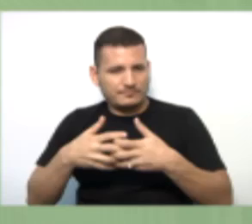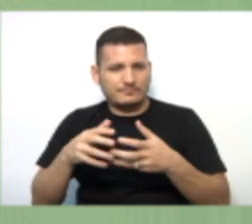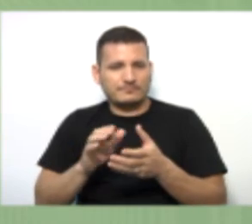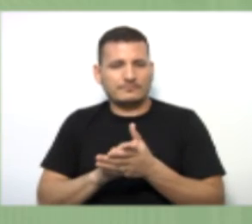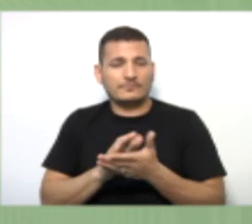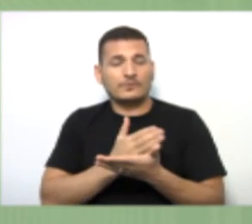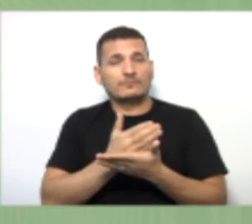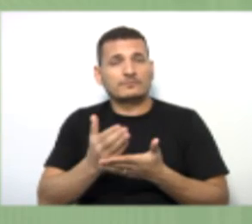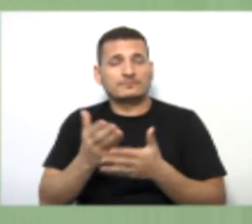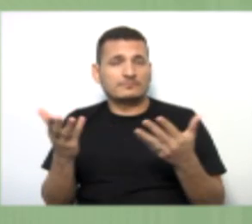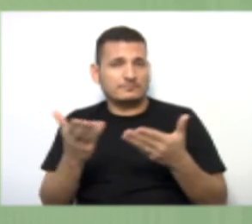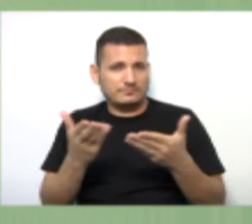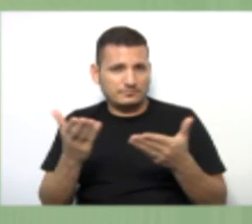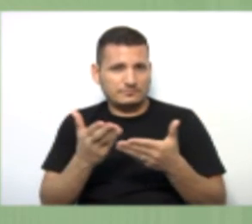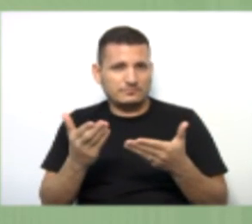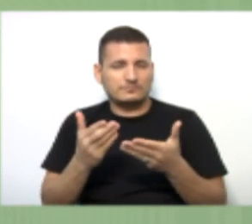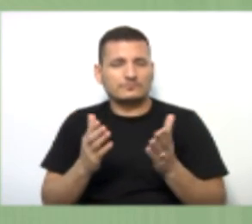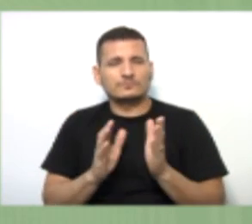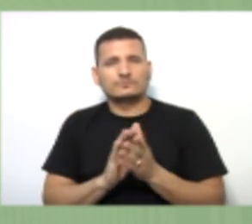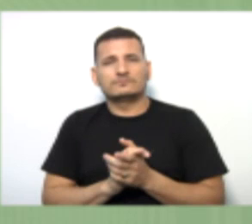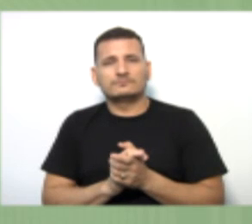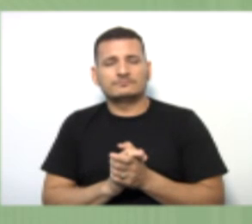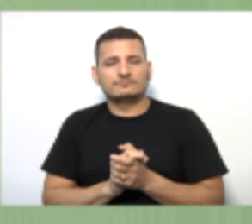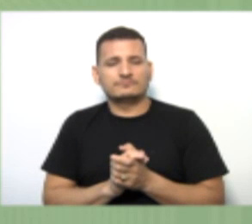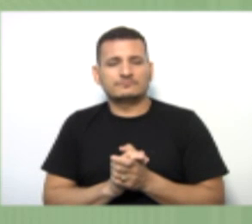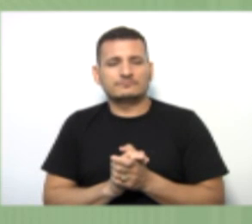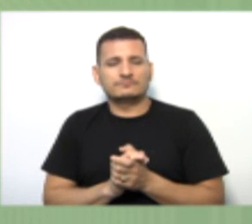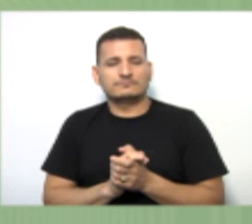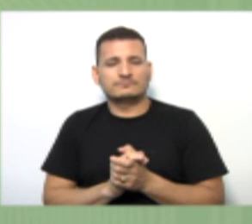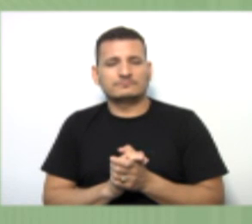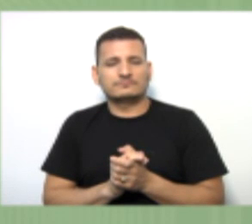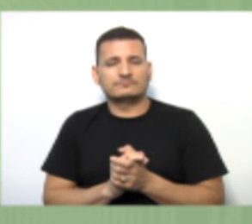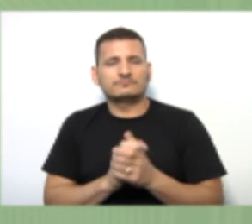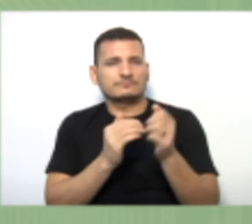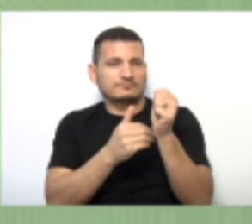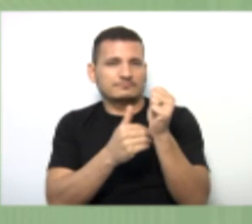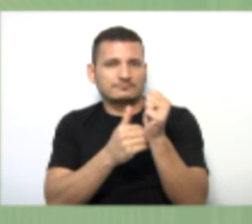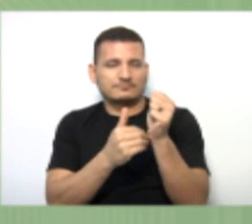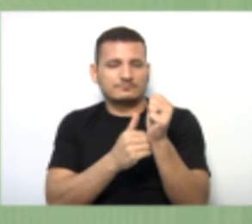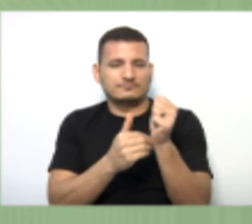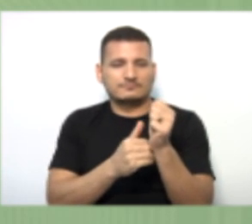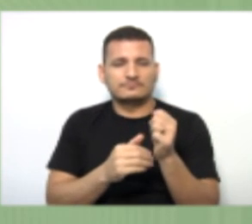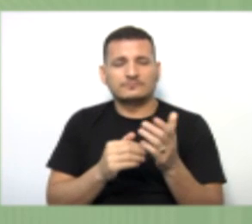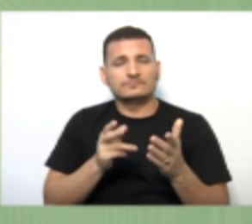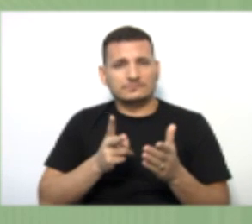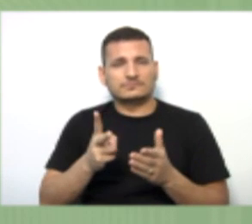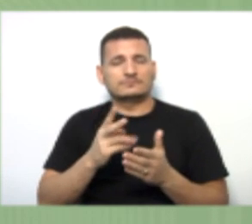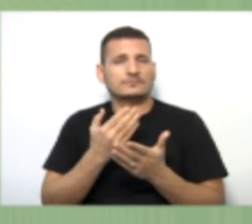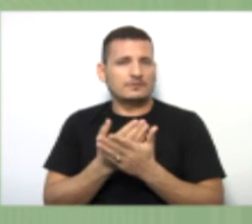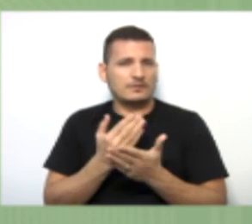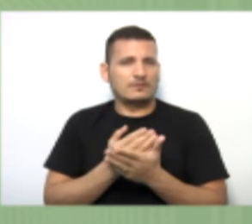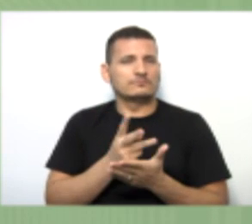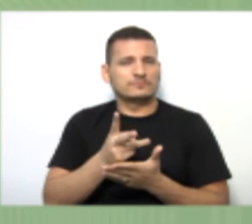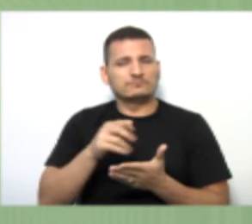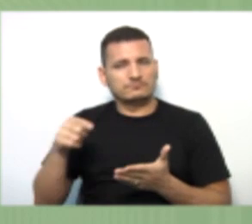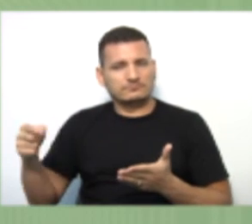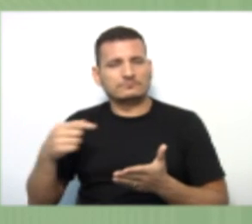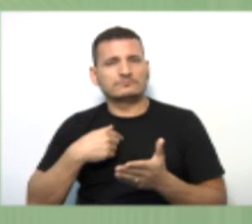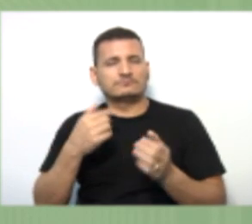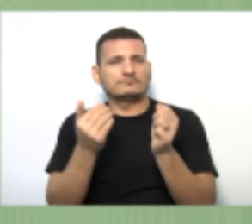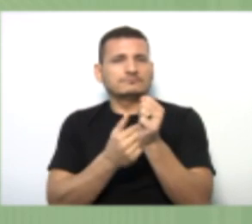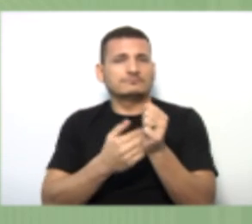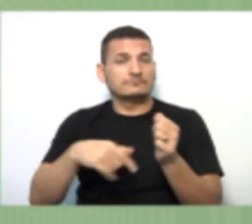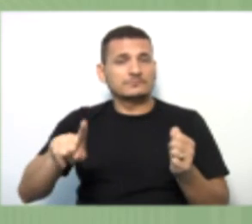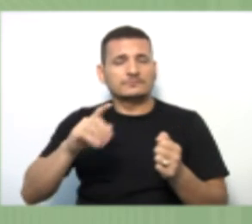enigma aqui de hoje, tá? Toda aula, pelo menos a maioria das aulas, eu vou lançar um enigma para que vocês possam anotar